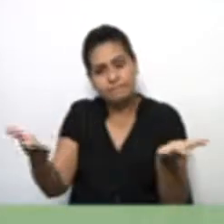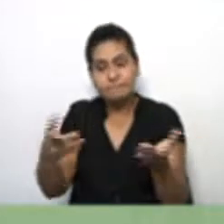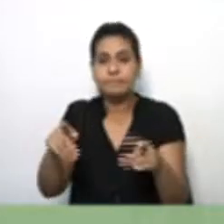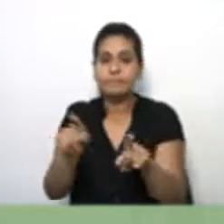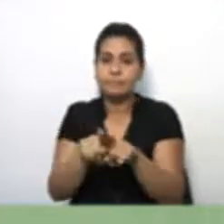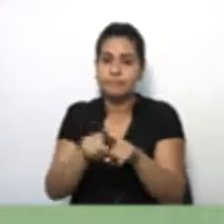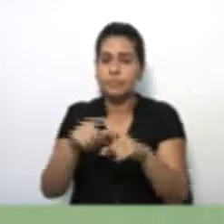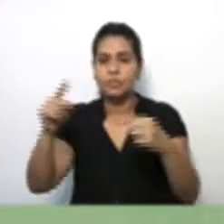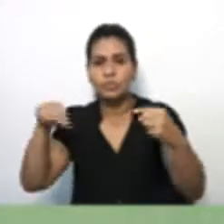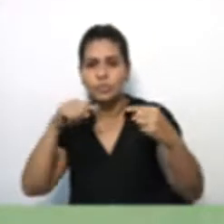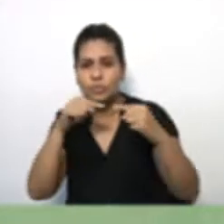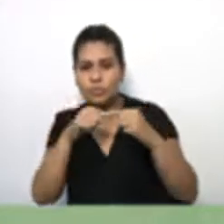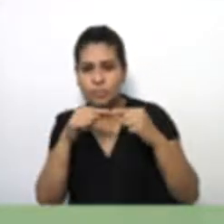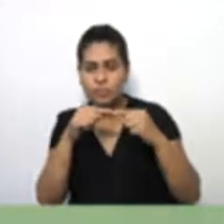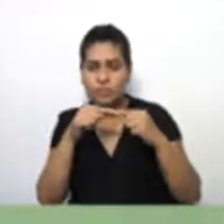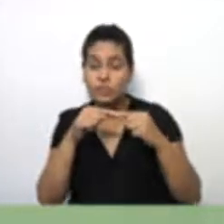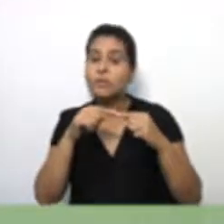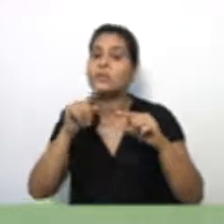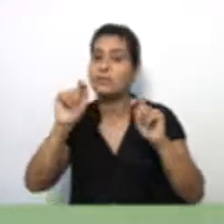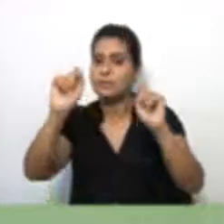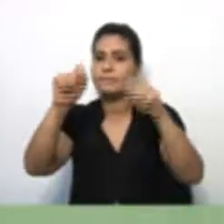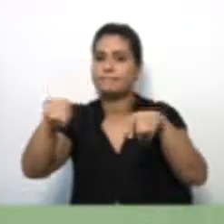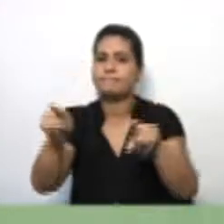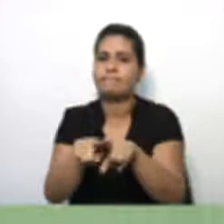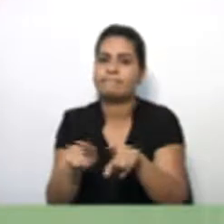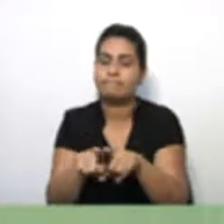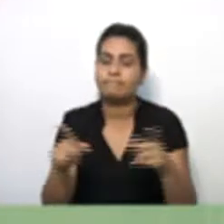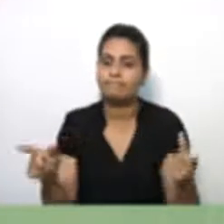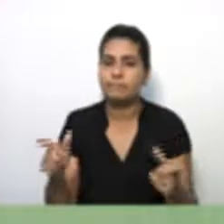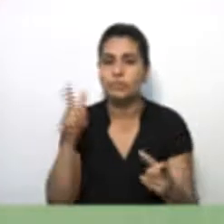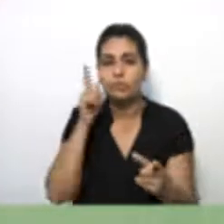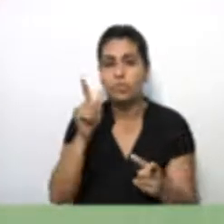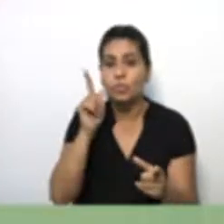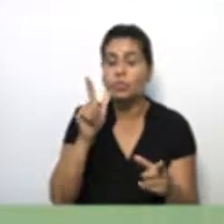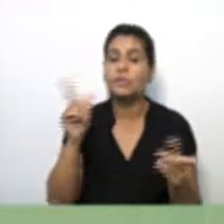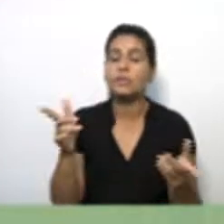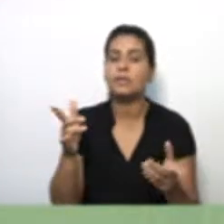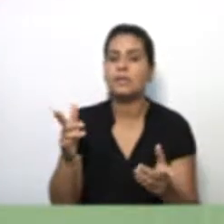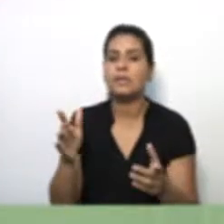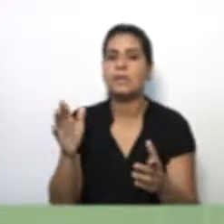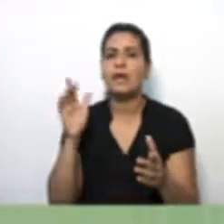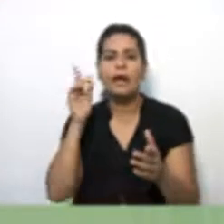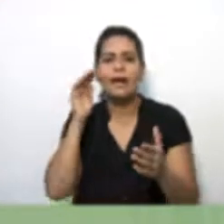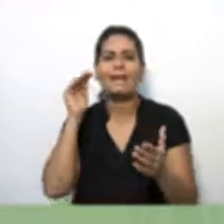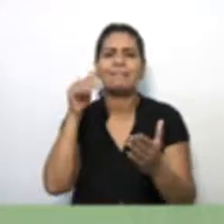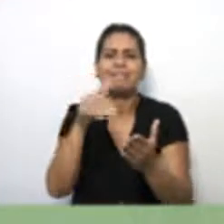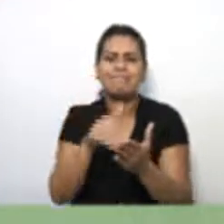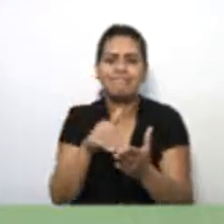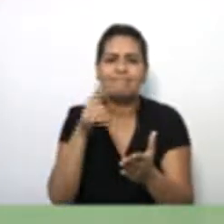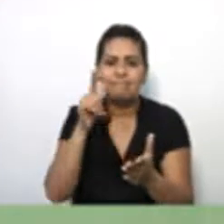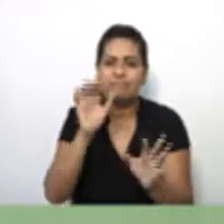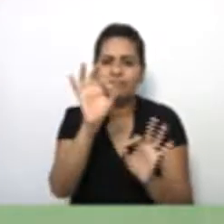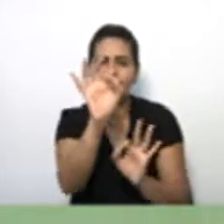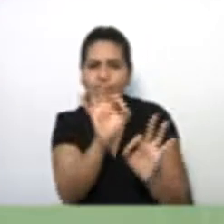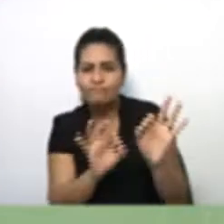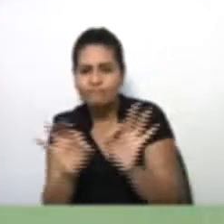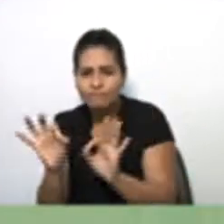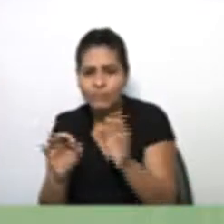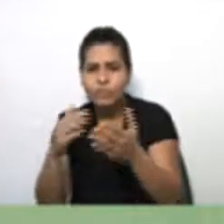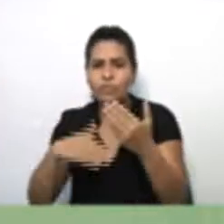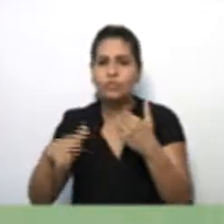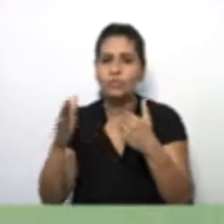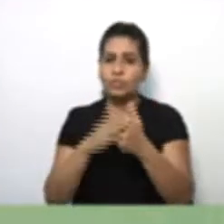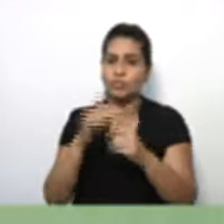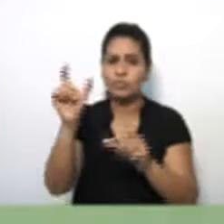determinação dos objetivos, e esses deverão ser estabelecidos de modo a contemplar as questões organizacionais